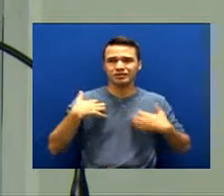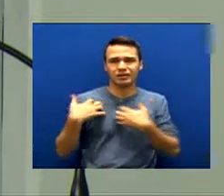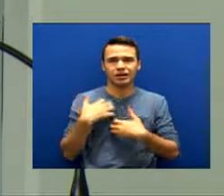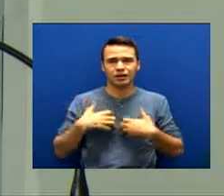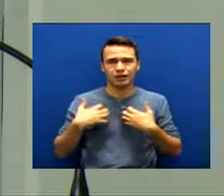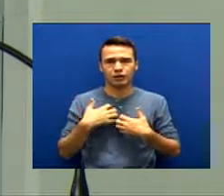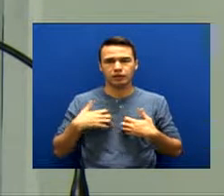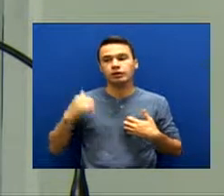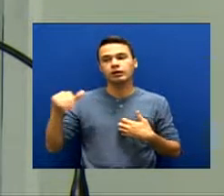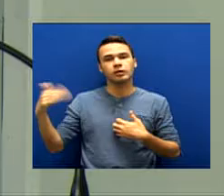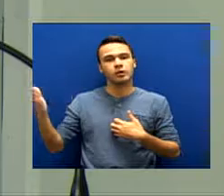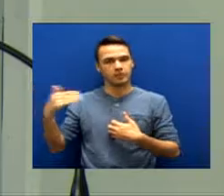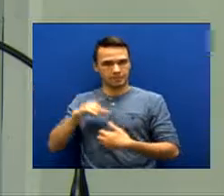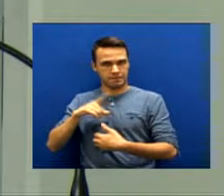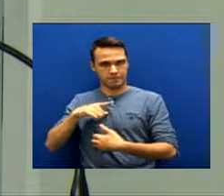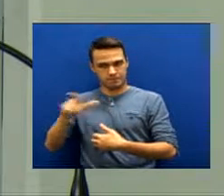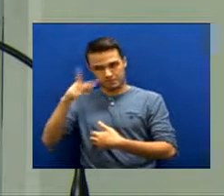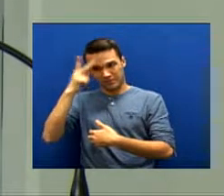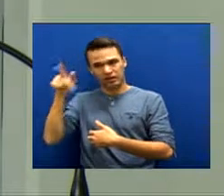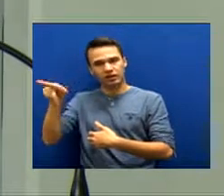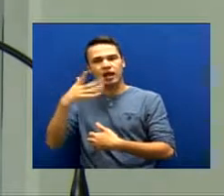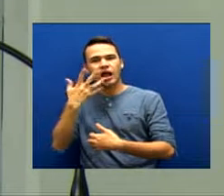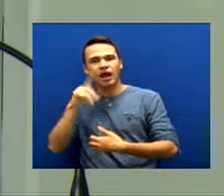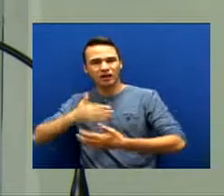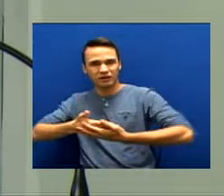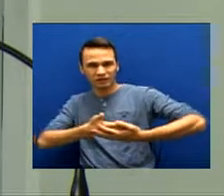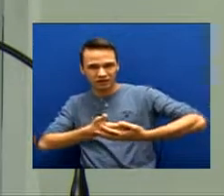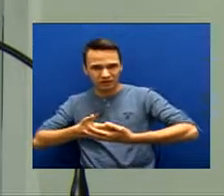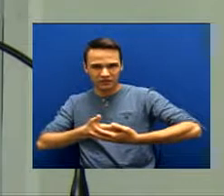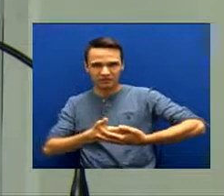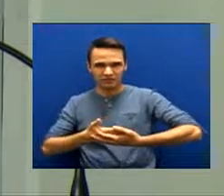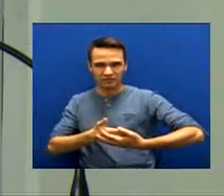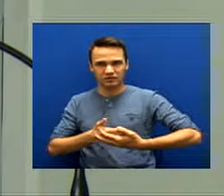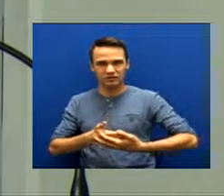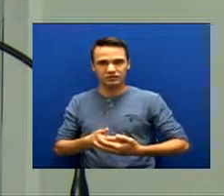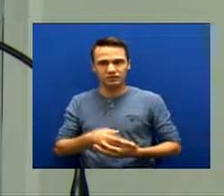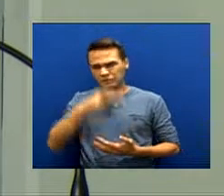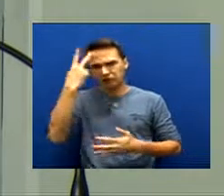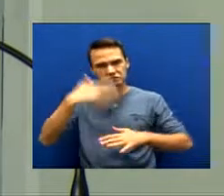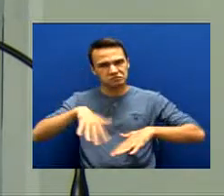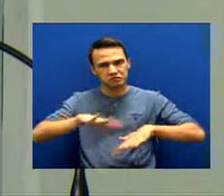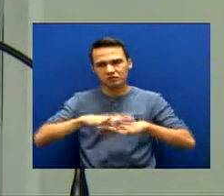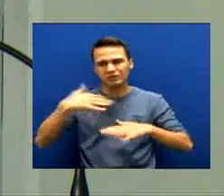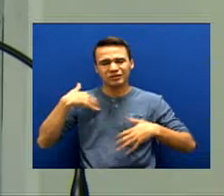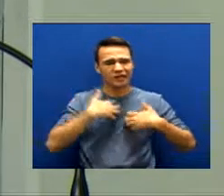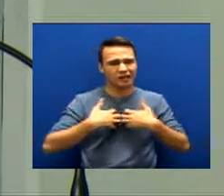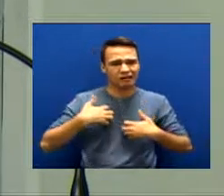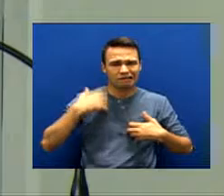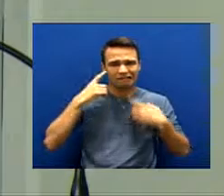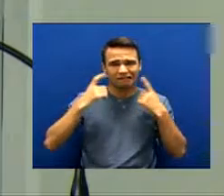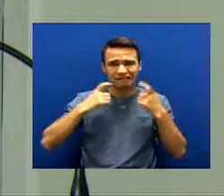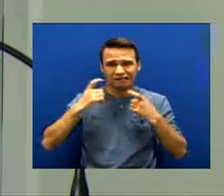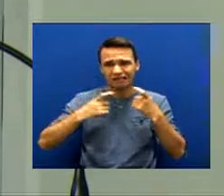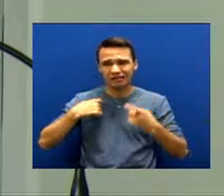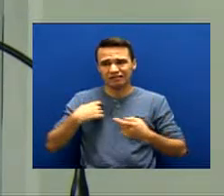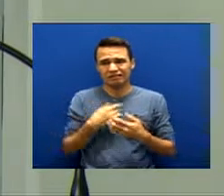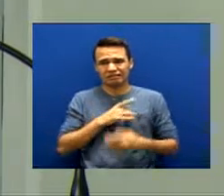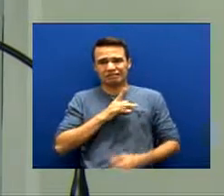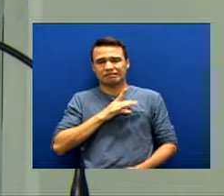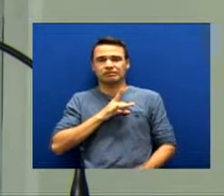que tem medo do barulho do caminhão do lixo. E diz, não tenha medo. Não se